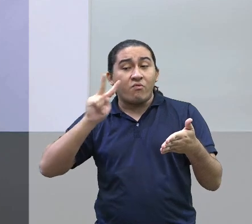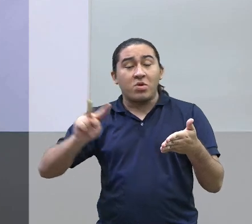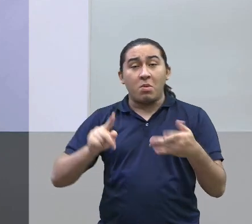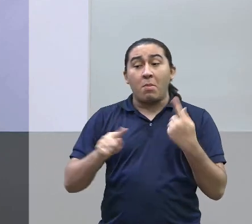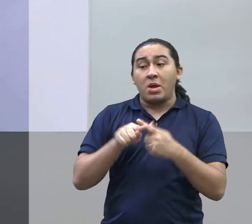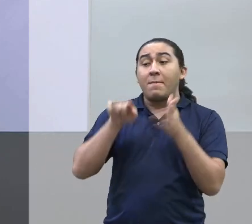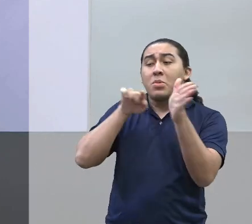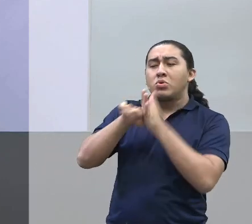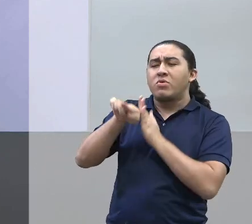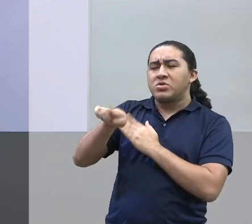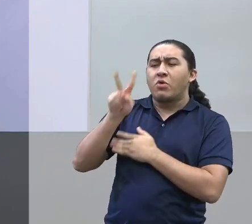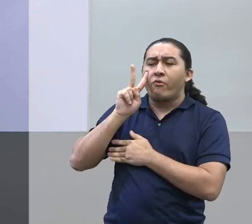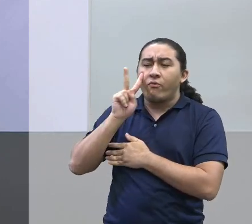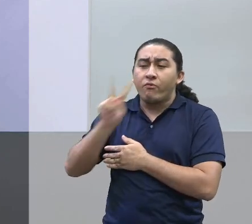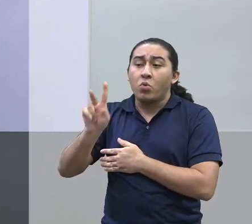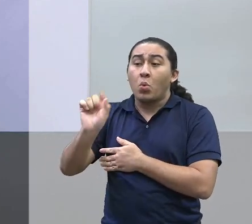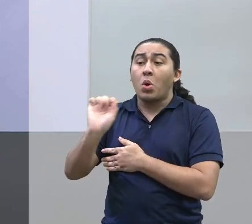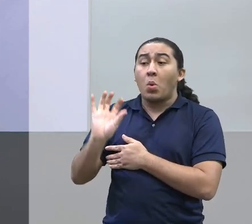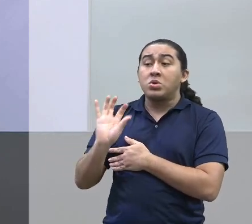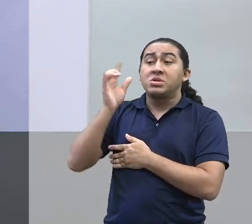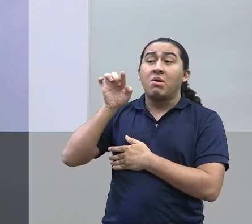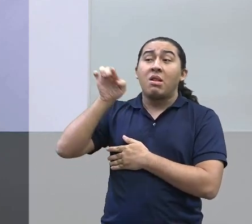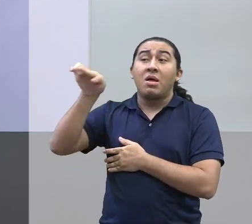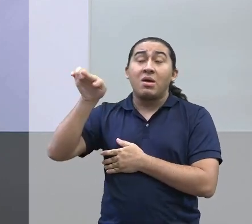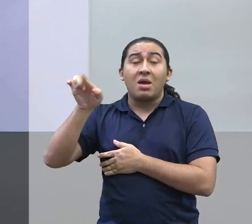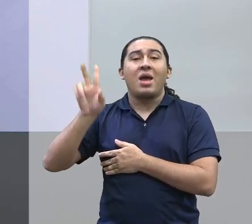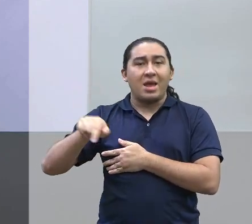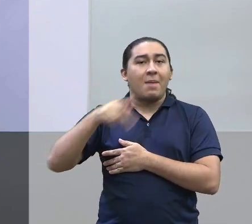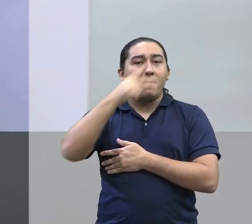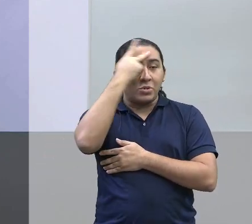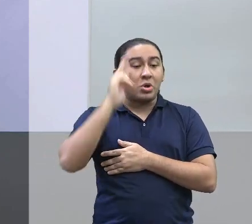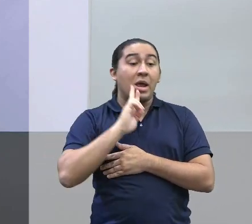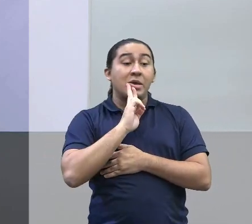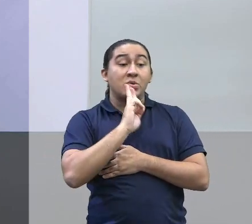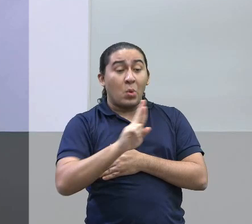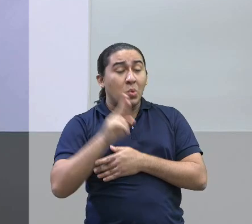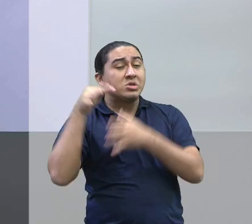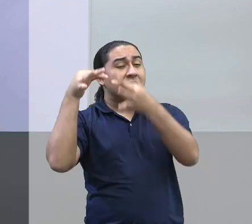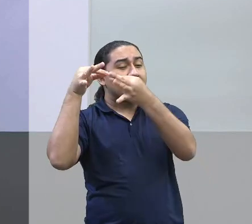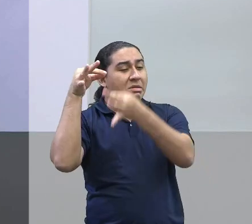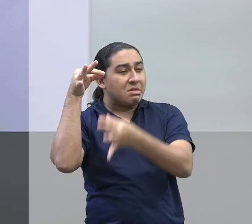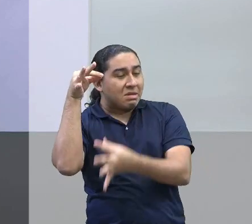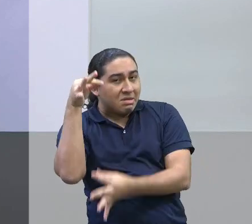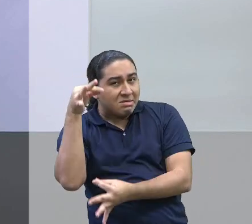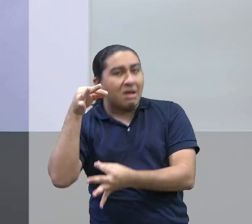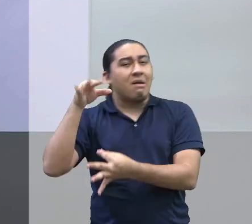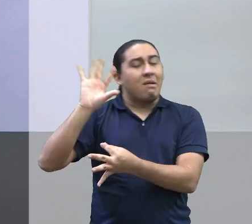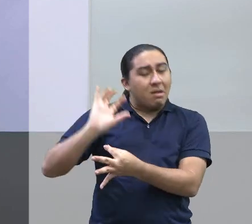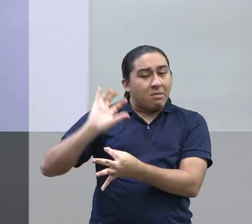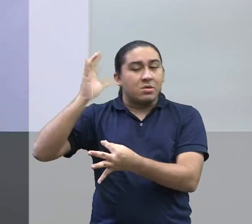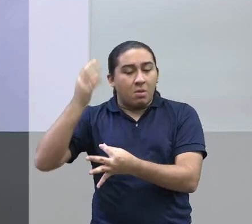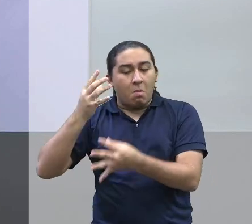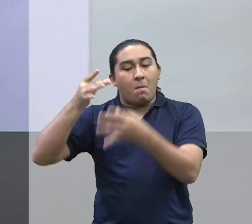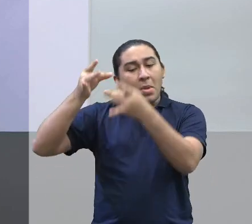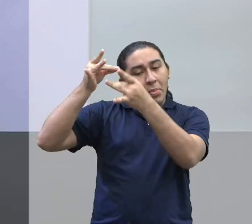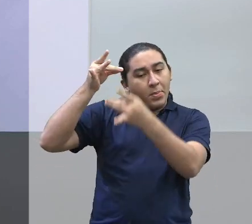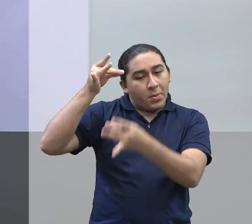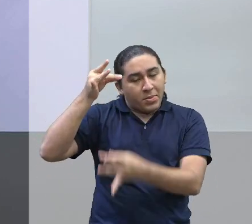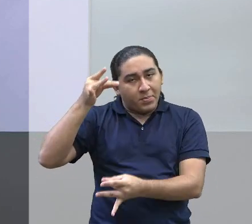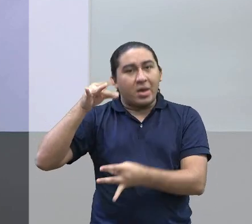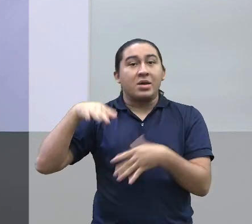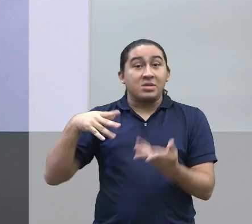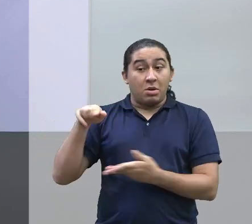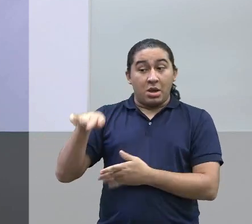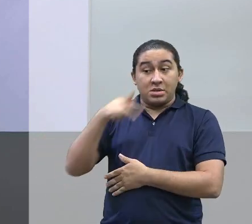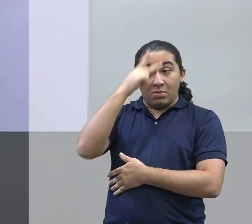estava aí? Você viu o que aconteceu? E aí a pessoa vai dizer para ele. E aí, segundo